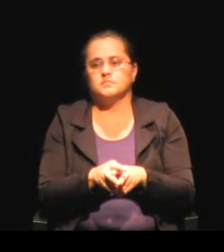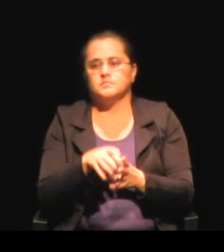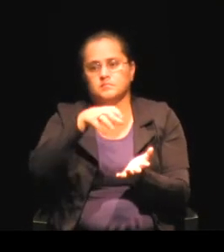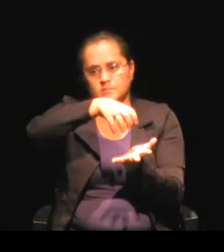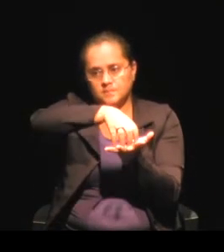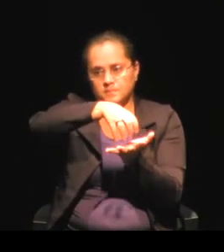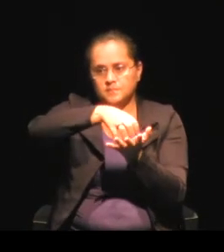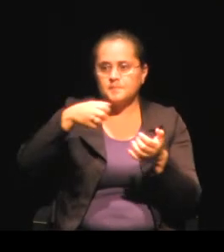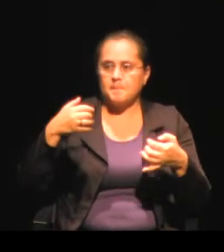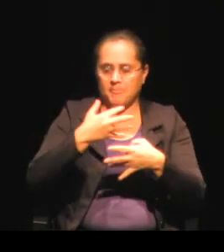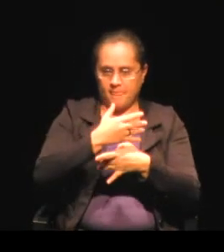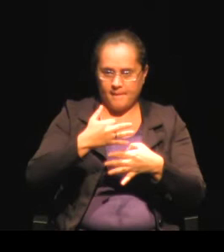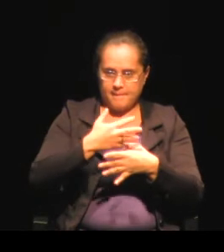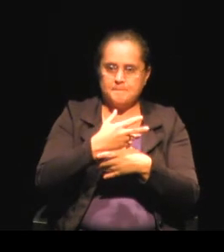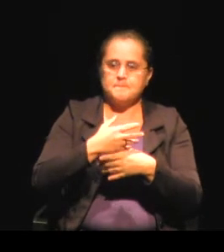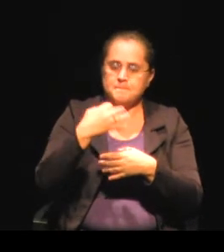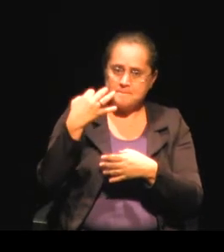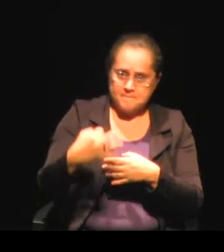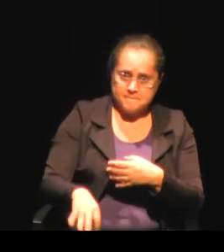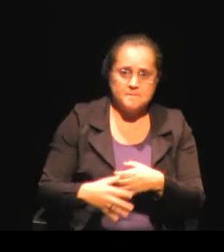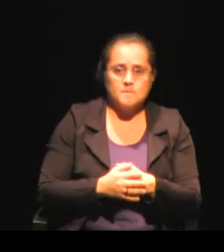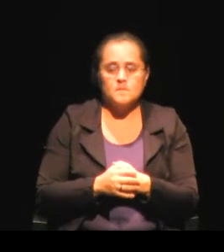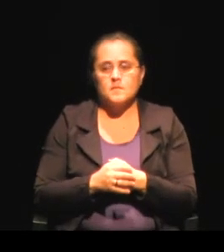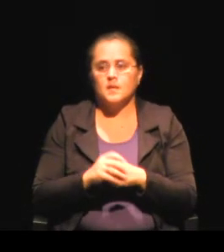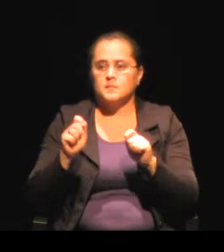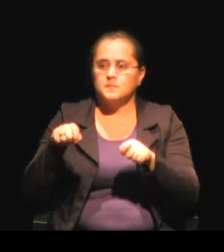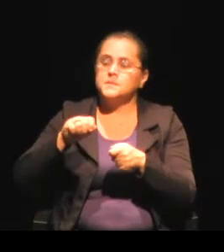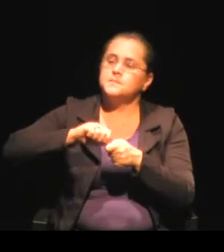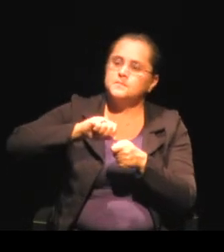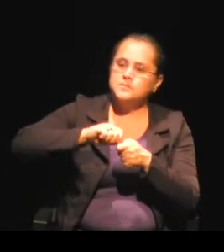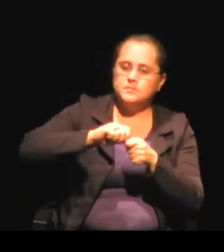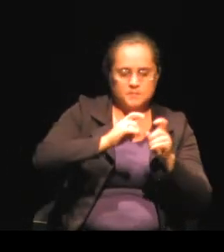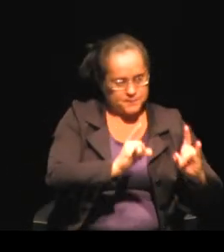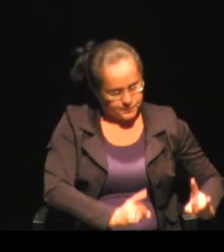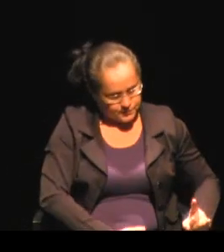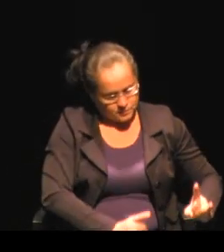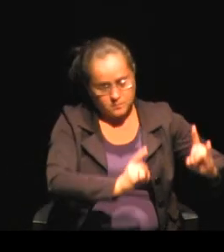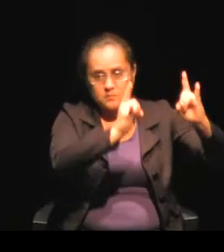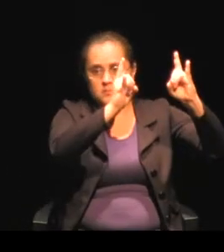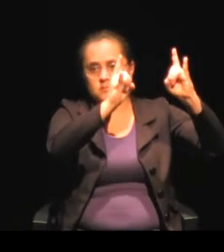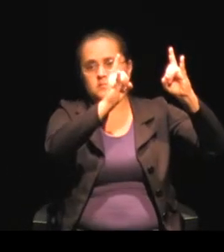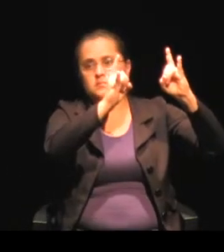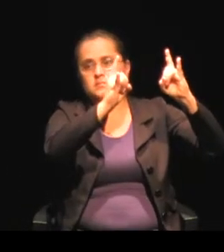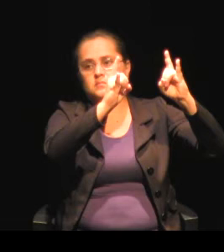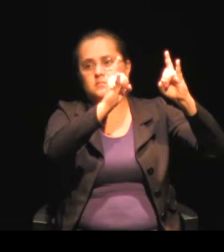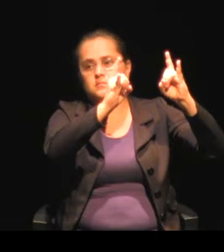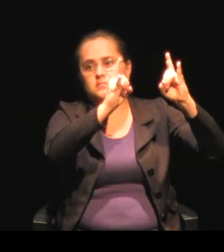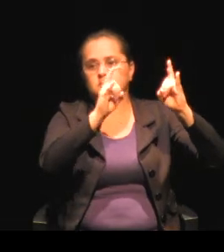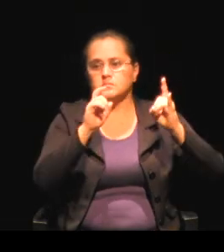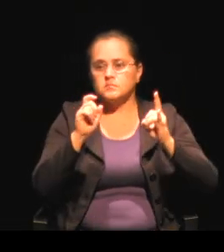mas no coração mesmo da cidade, e que a encomenda era para fazer um edifício